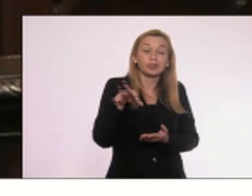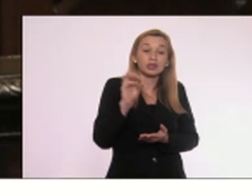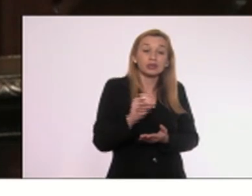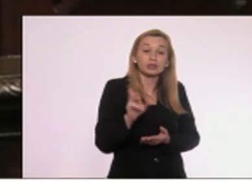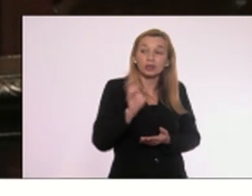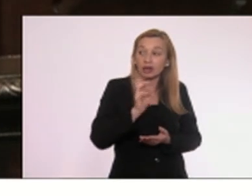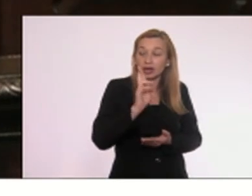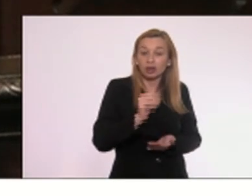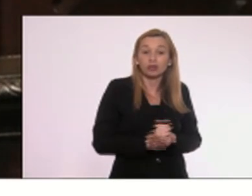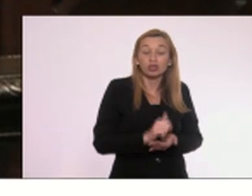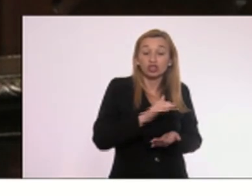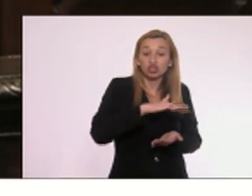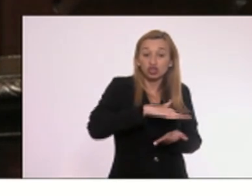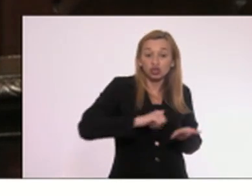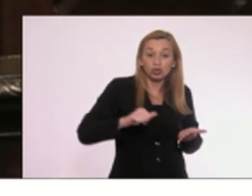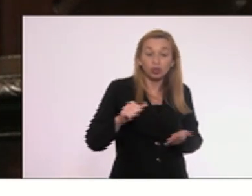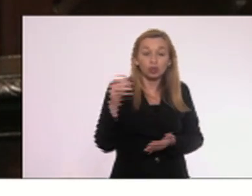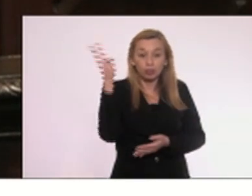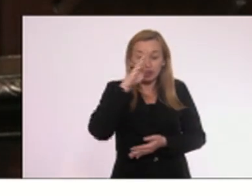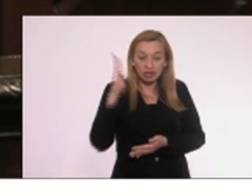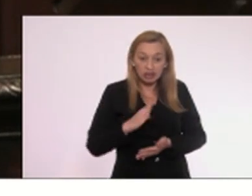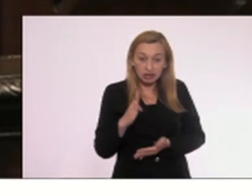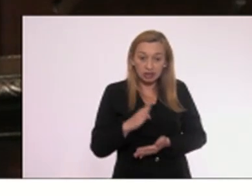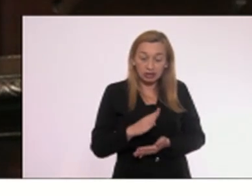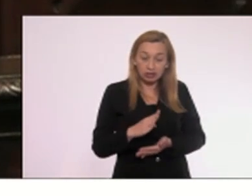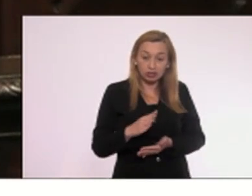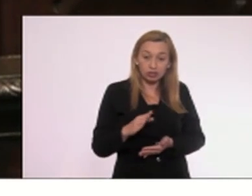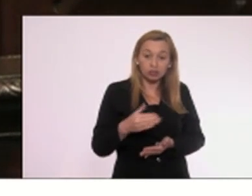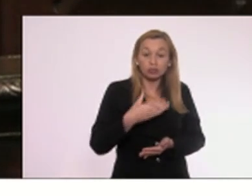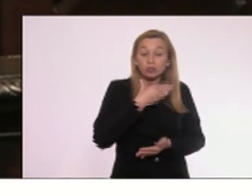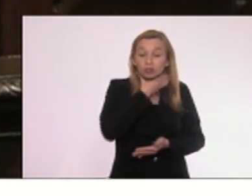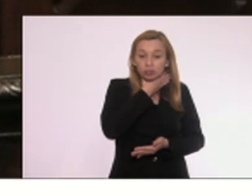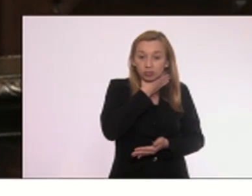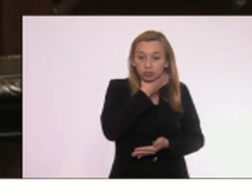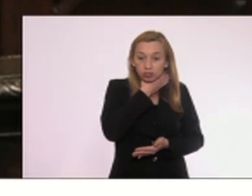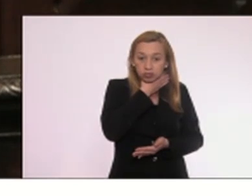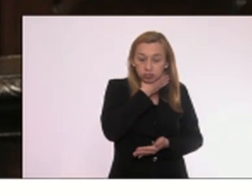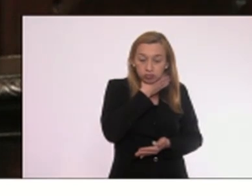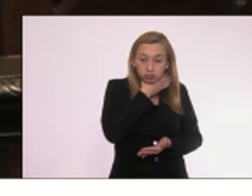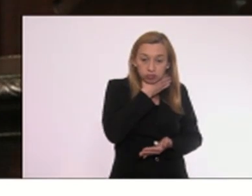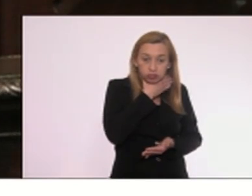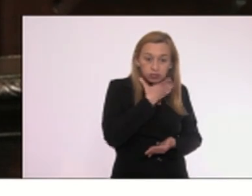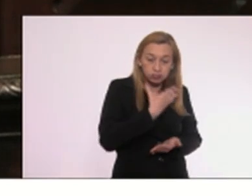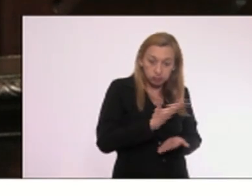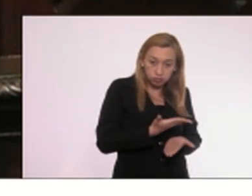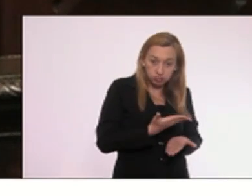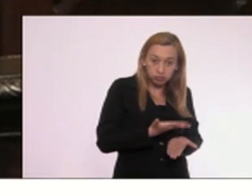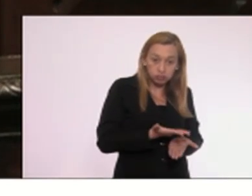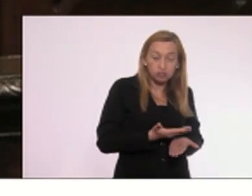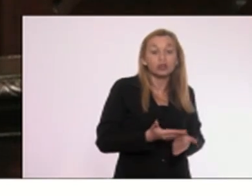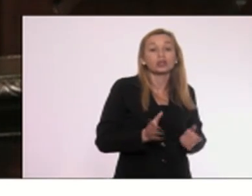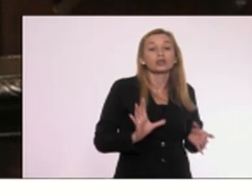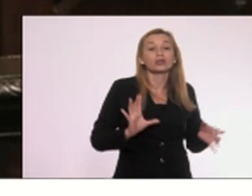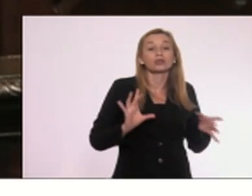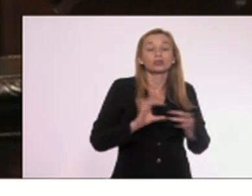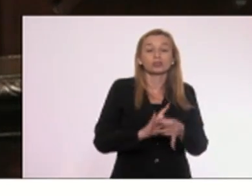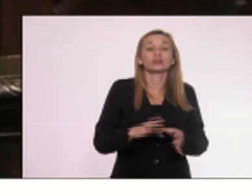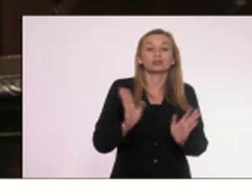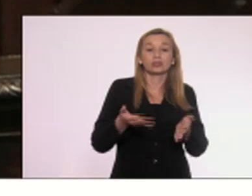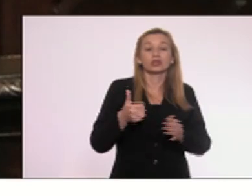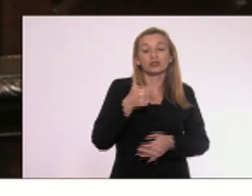que tirou o Brasil de uma falência, que completou agora 25